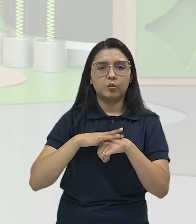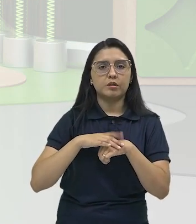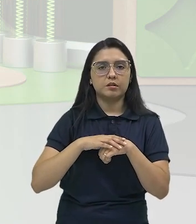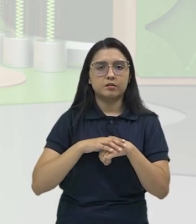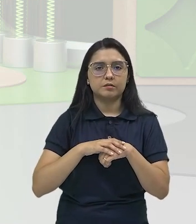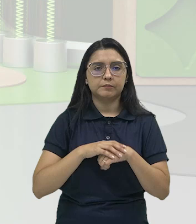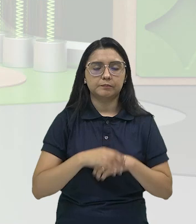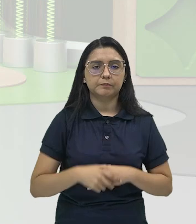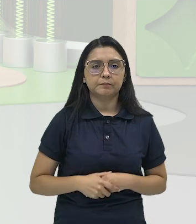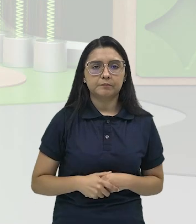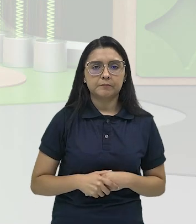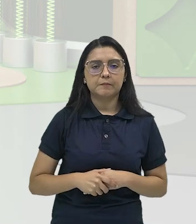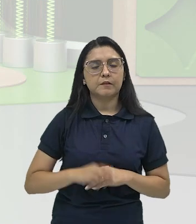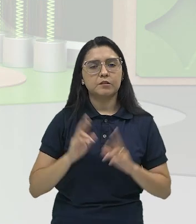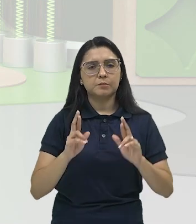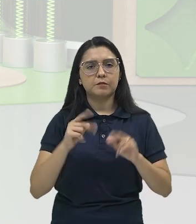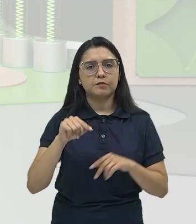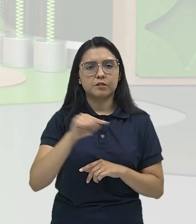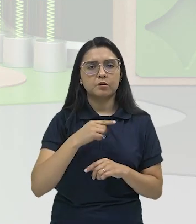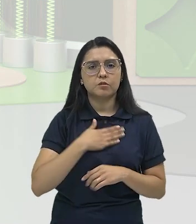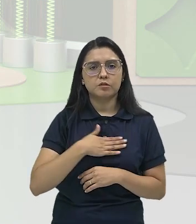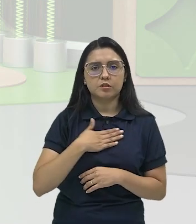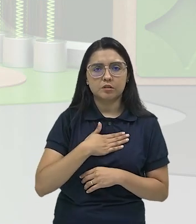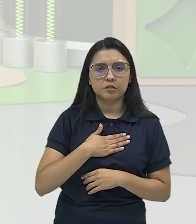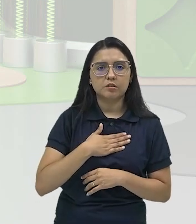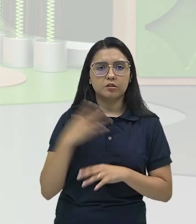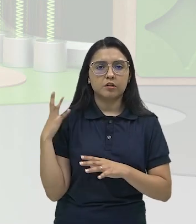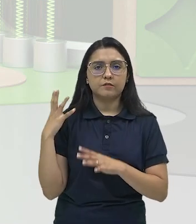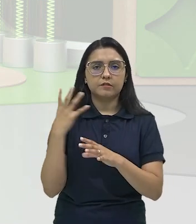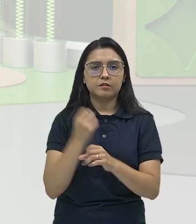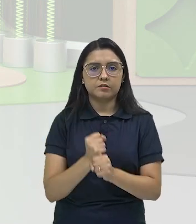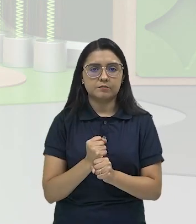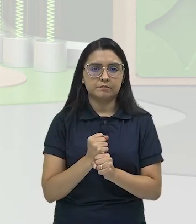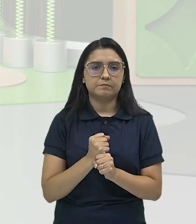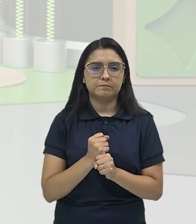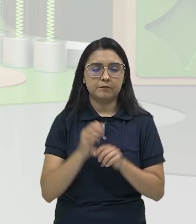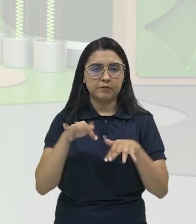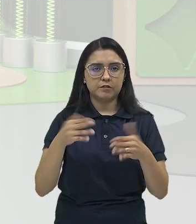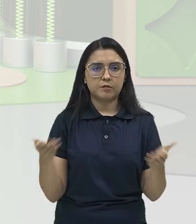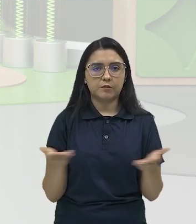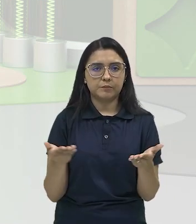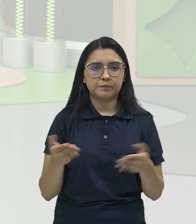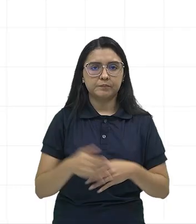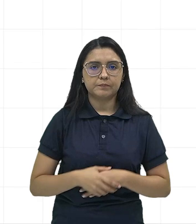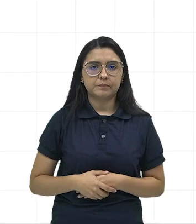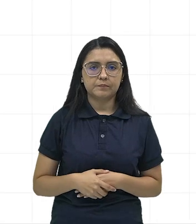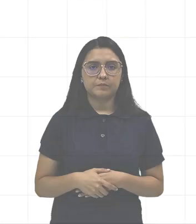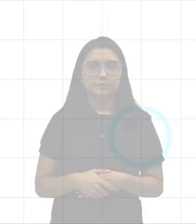transmitir. Eu espero que você tenha gostado aí da nossa revisão e a gente fica por aqui.